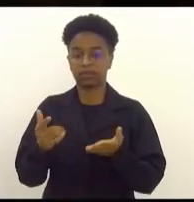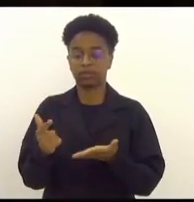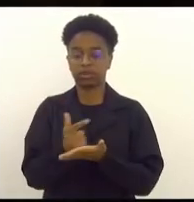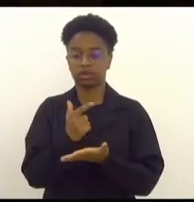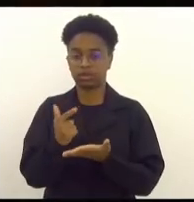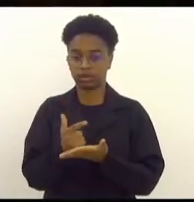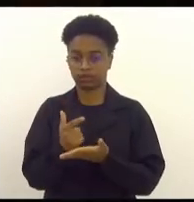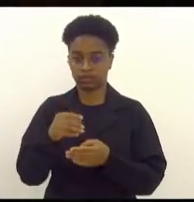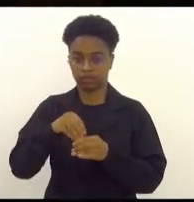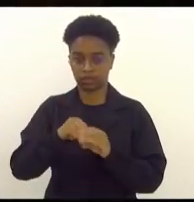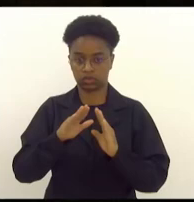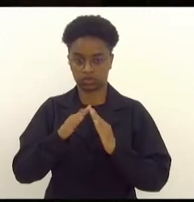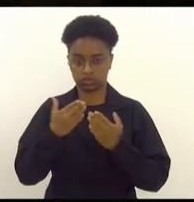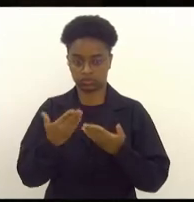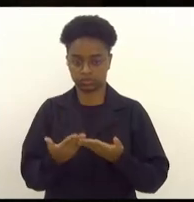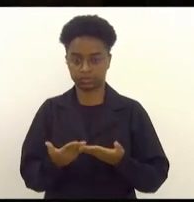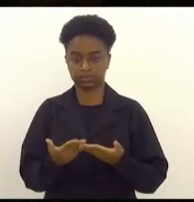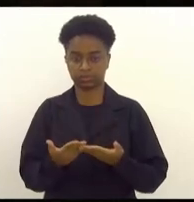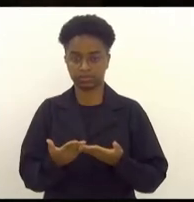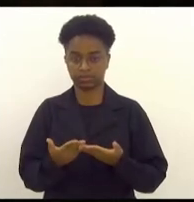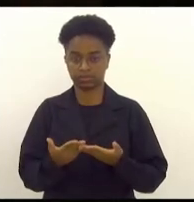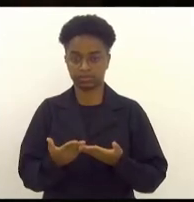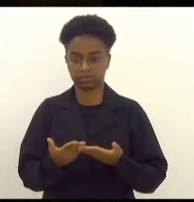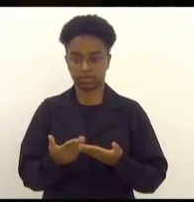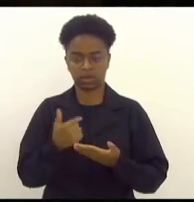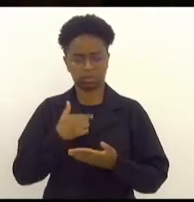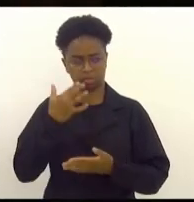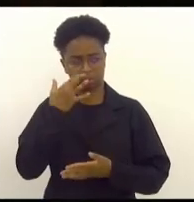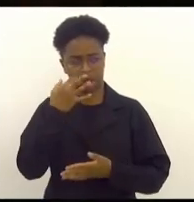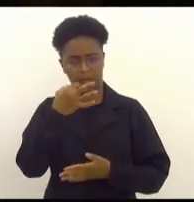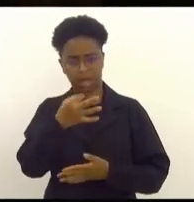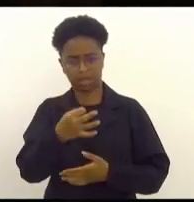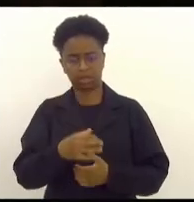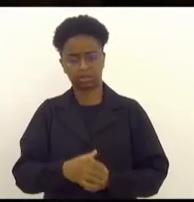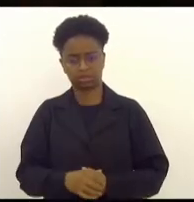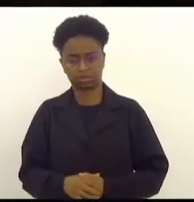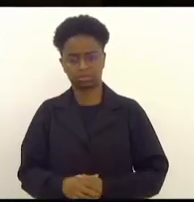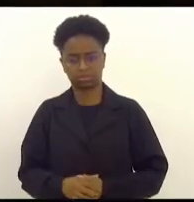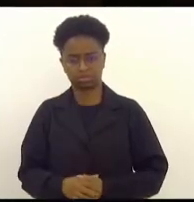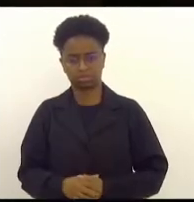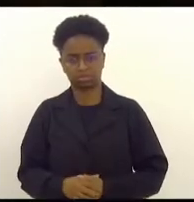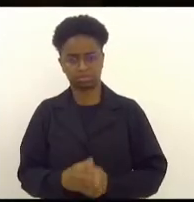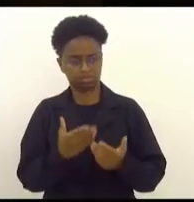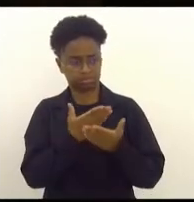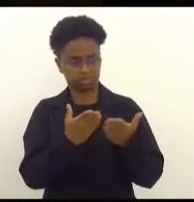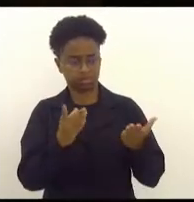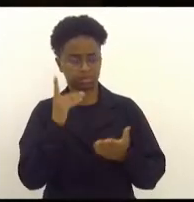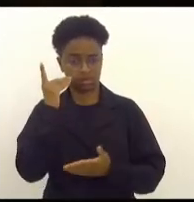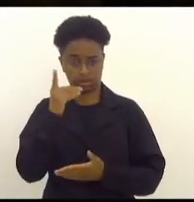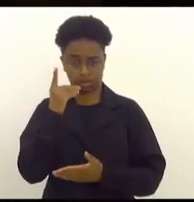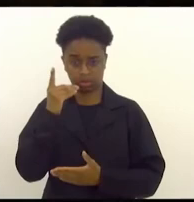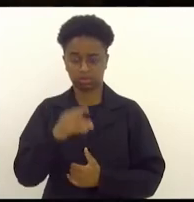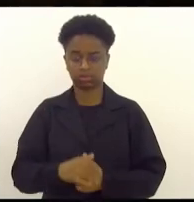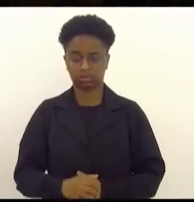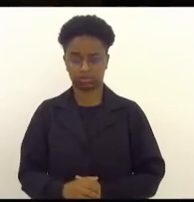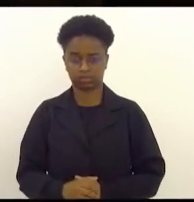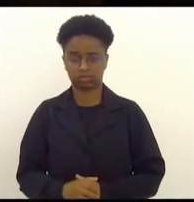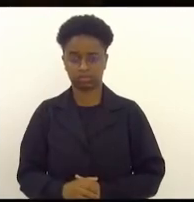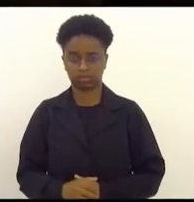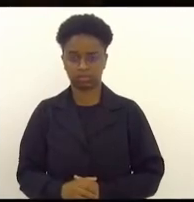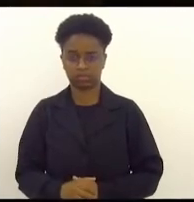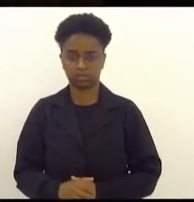nas escolas que me chamou muita atenção Deputado Rodrigo Amorim Deputado Célia Deputado Valdo Ceasa